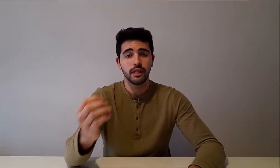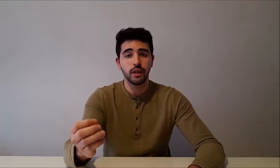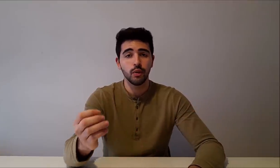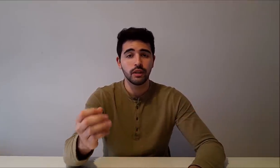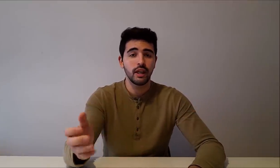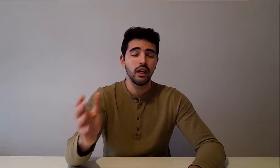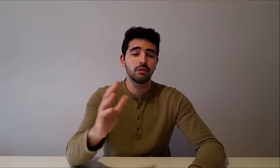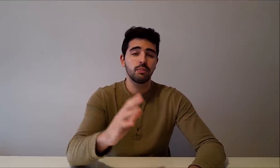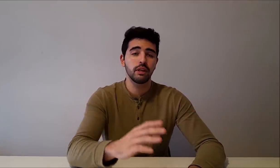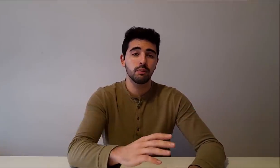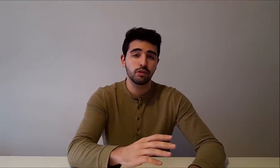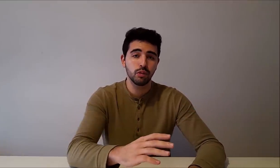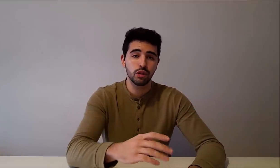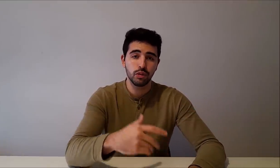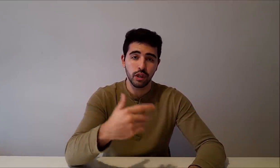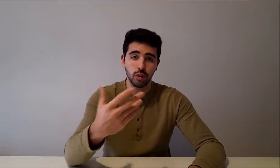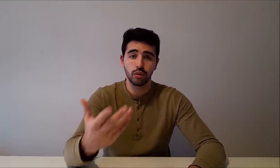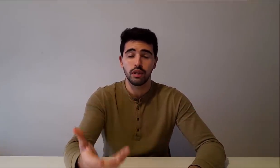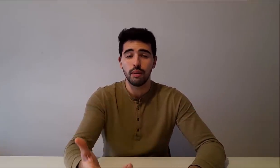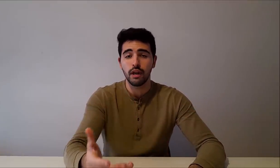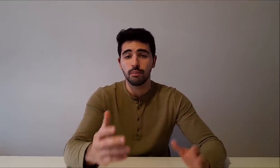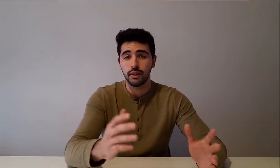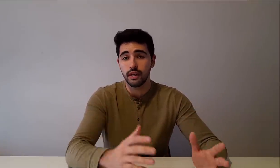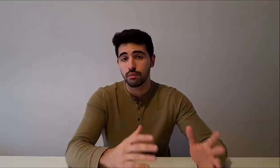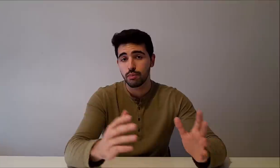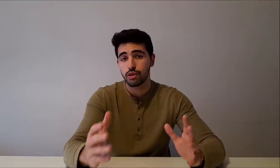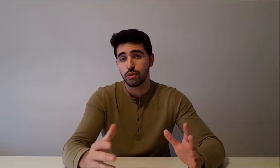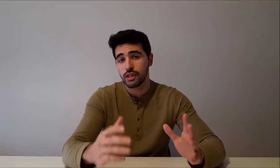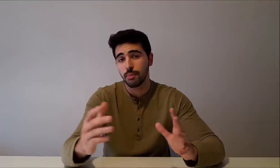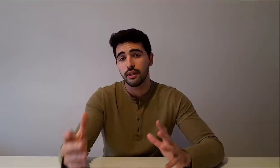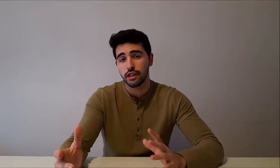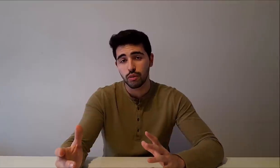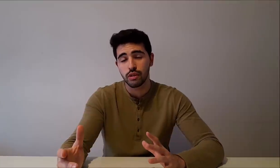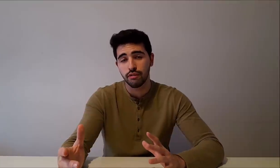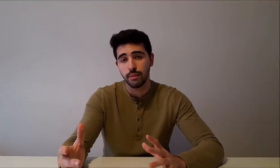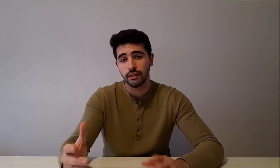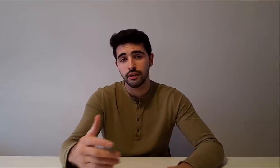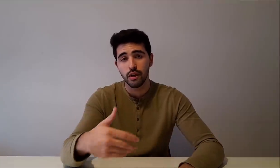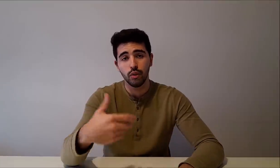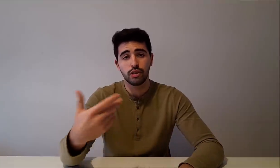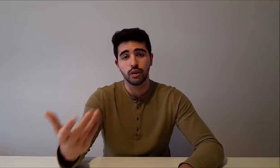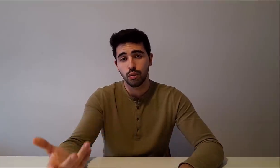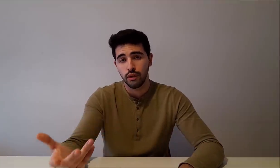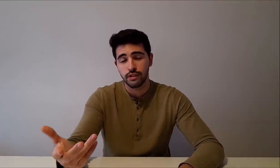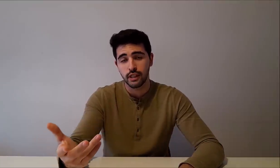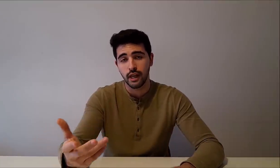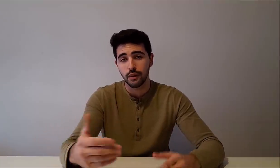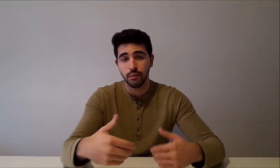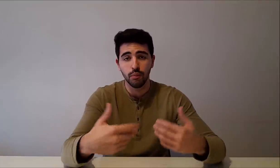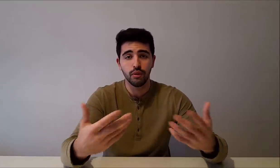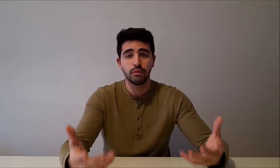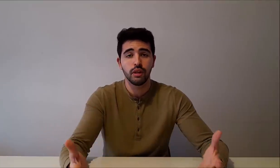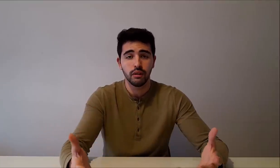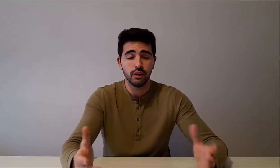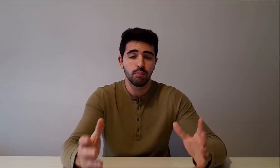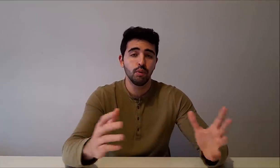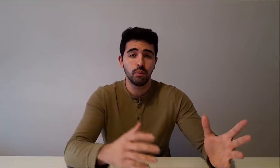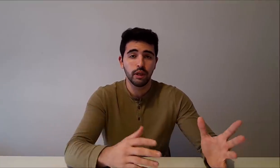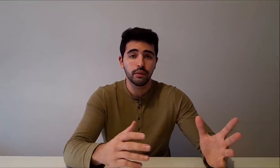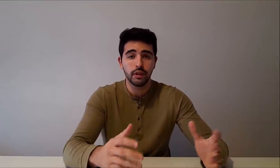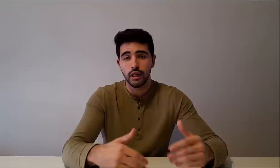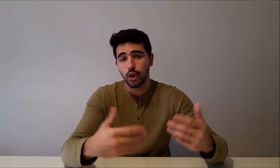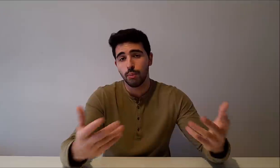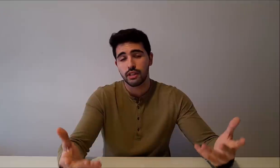mas tendo em conta que iríamos perder pessoas no setor do trabalho para termos pessoas apenas exclusivamente no Setor Universitário muito dele